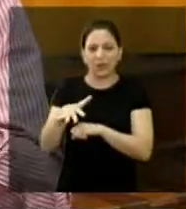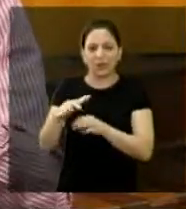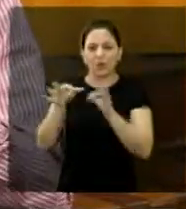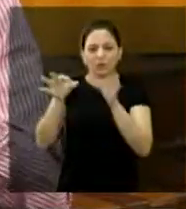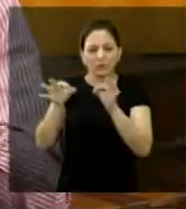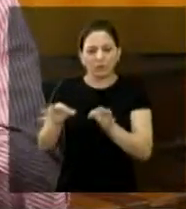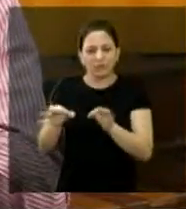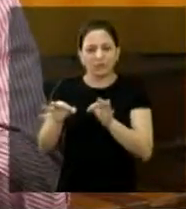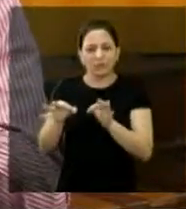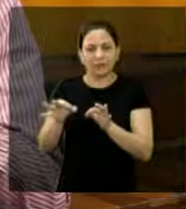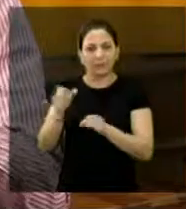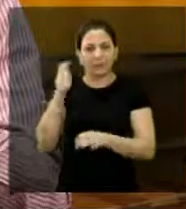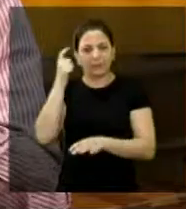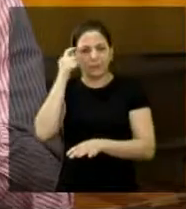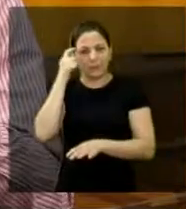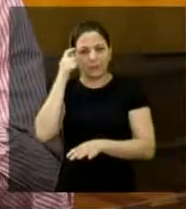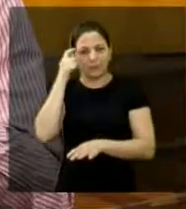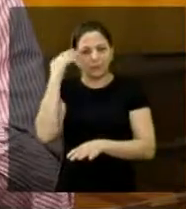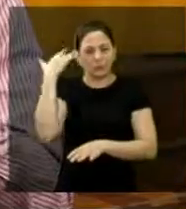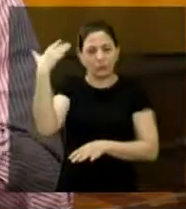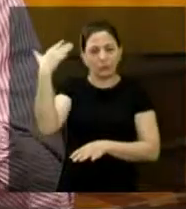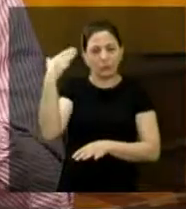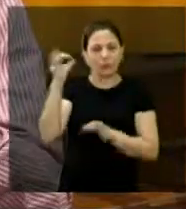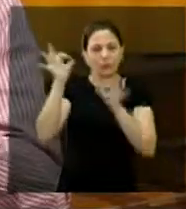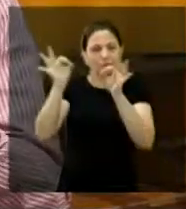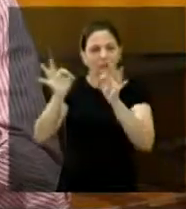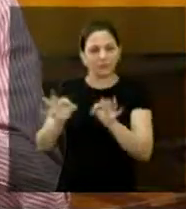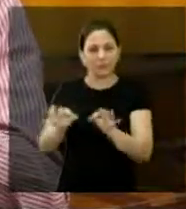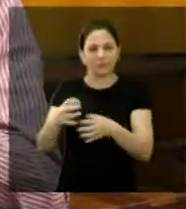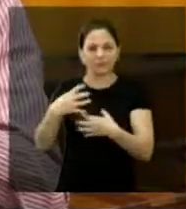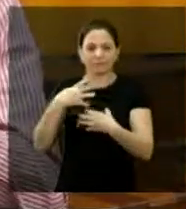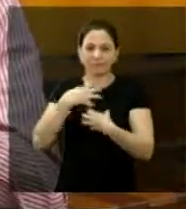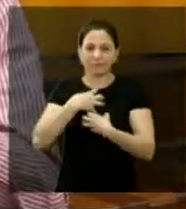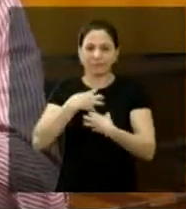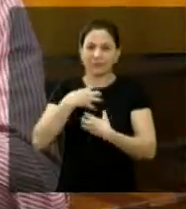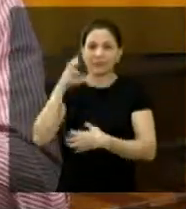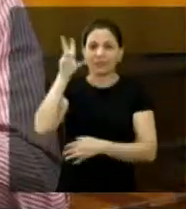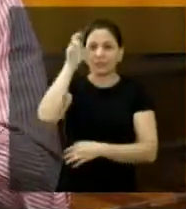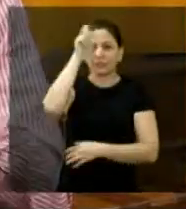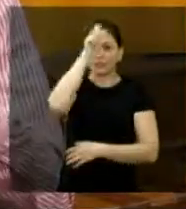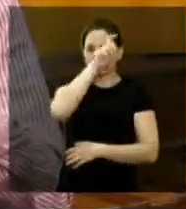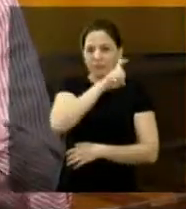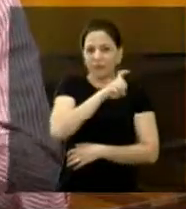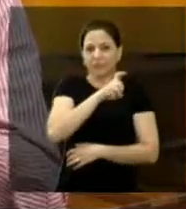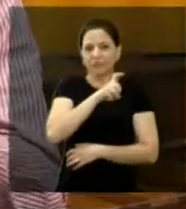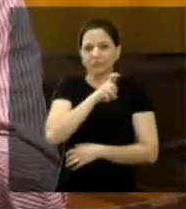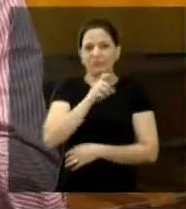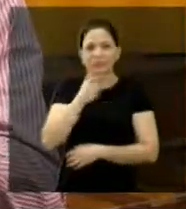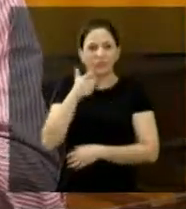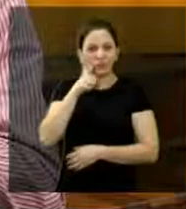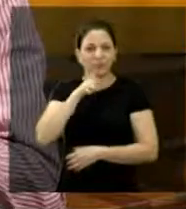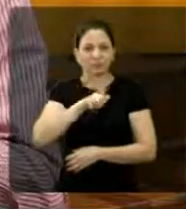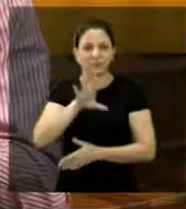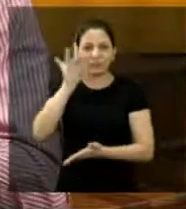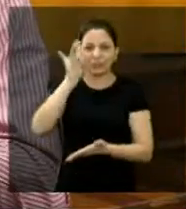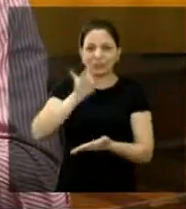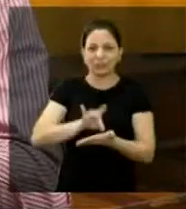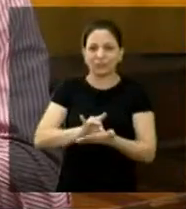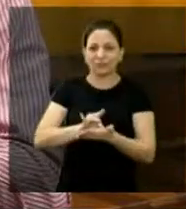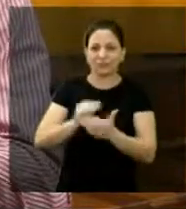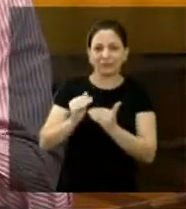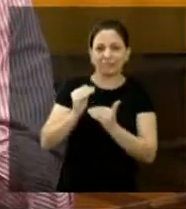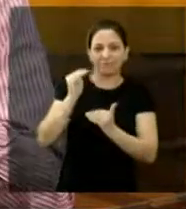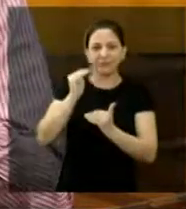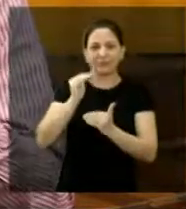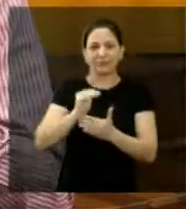ideal, é o caminho eu sonho com isso. Mas existem dificuldades no meio do caminho que eu ainda não consegui superar,